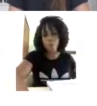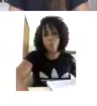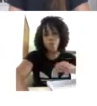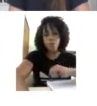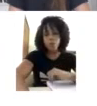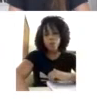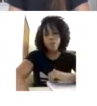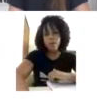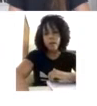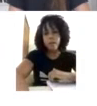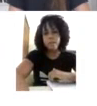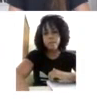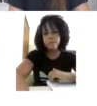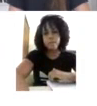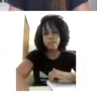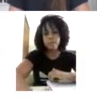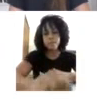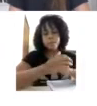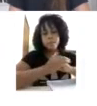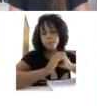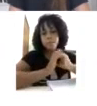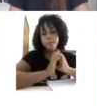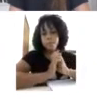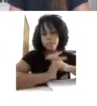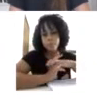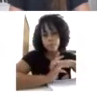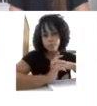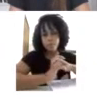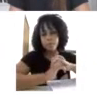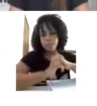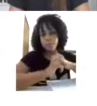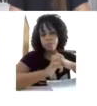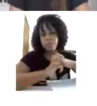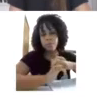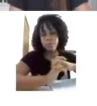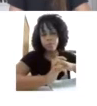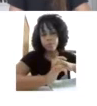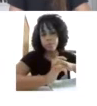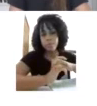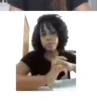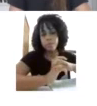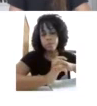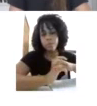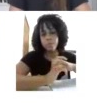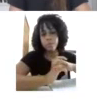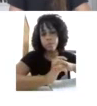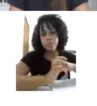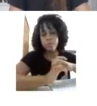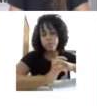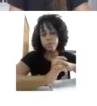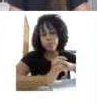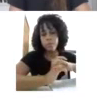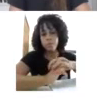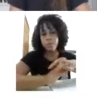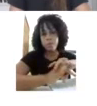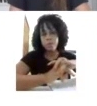né? A própria educação física e arte vem sofrendo aí alguns desmontes, e esses desmontes ele